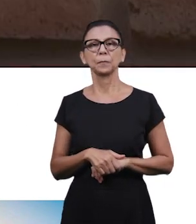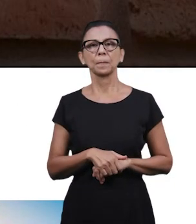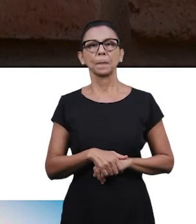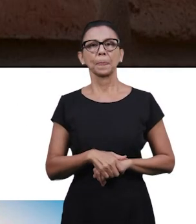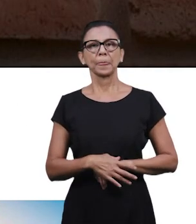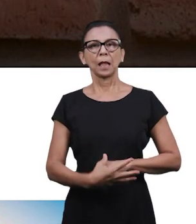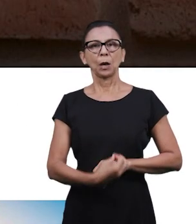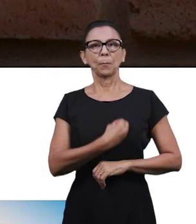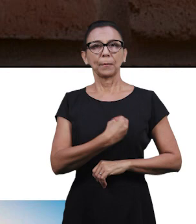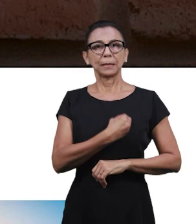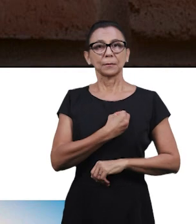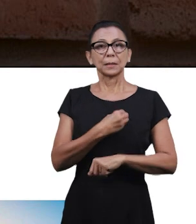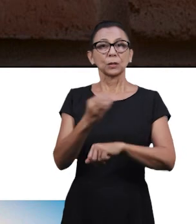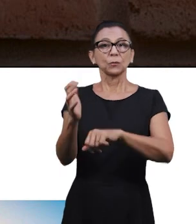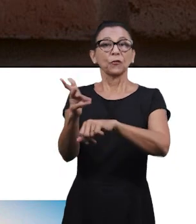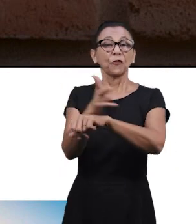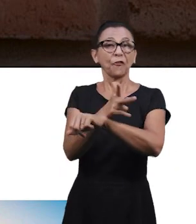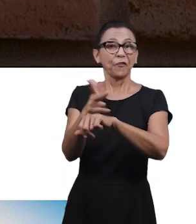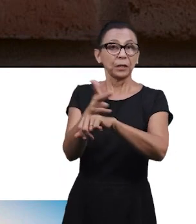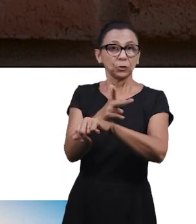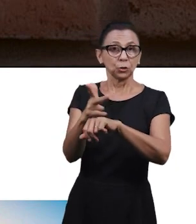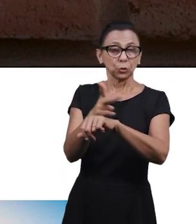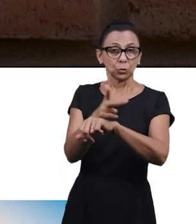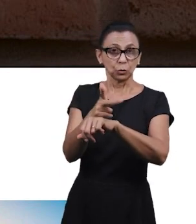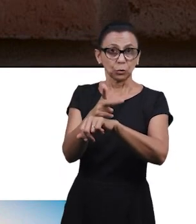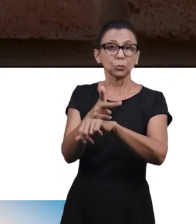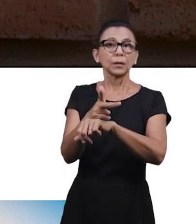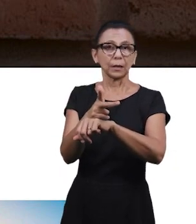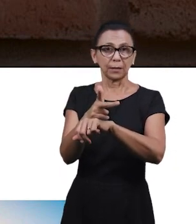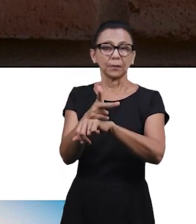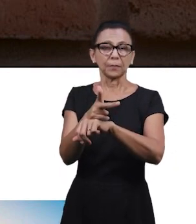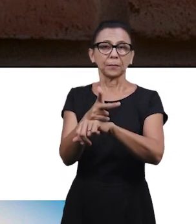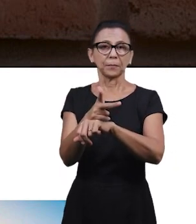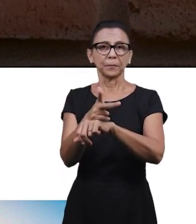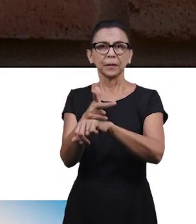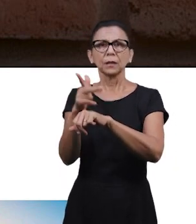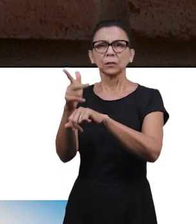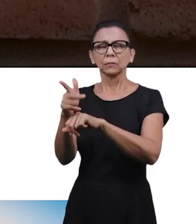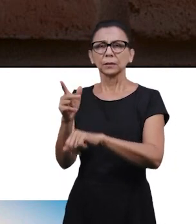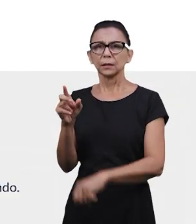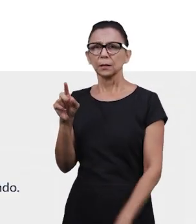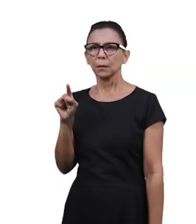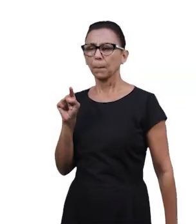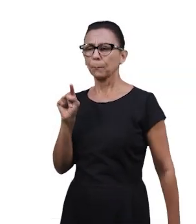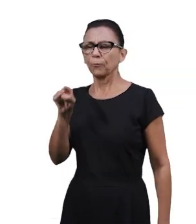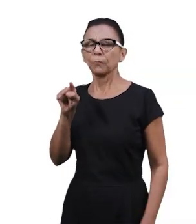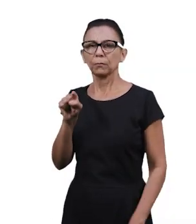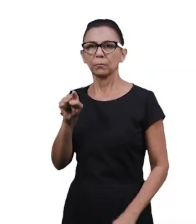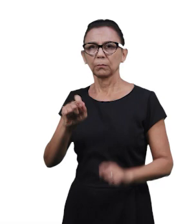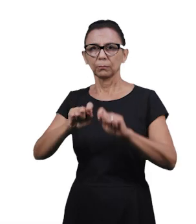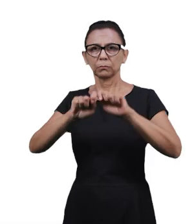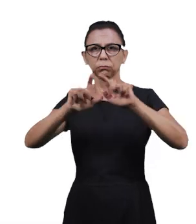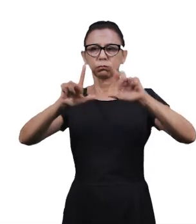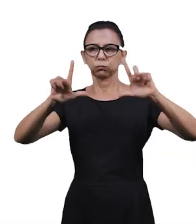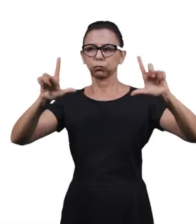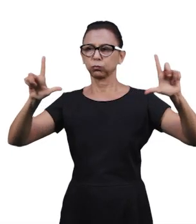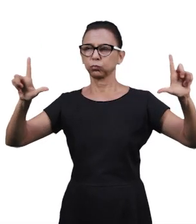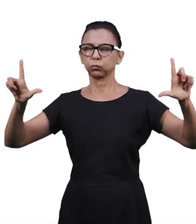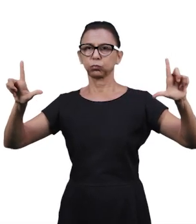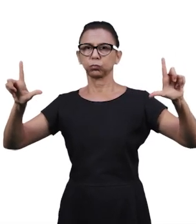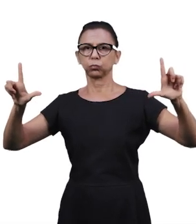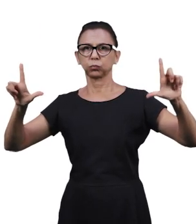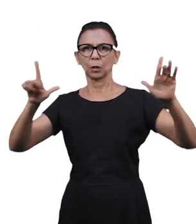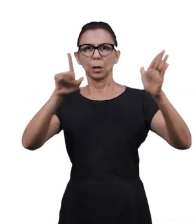da participação em vídeos. A EBD, a participação em vídeos. Quando você clicar ali, você vai abrir agora uma tela onde